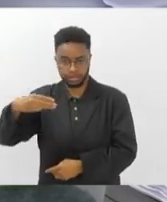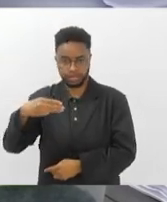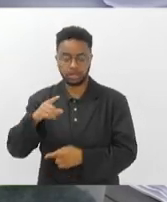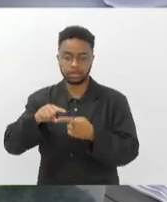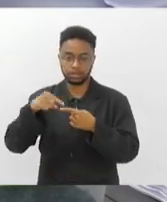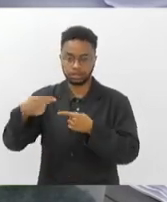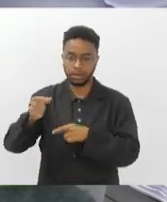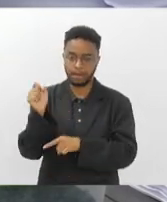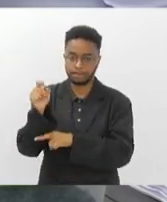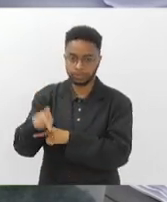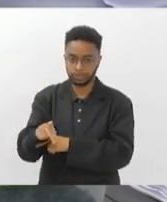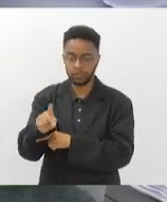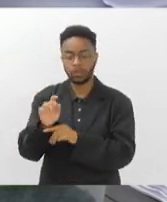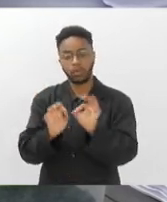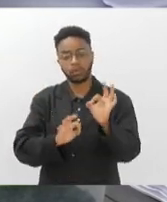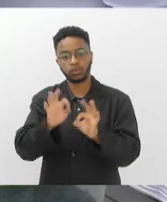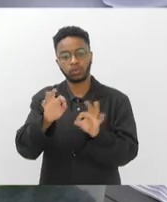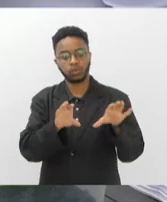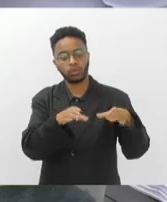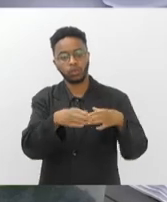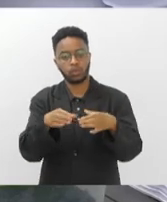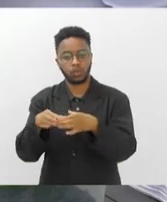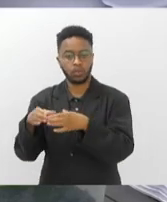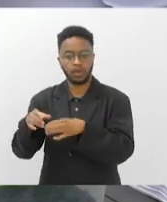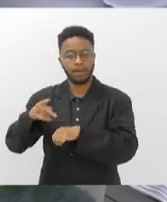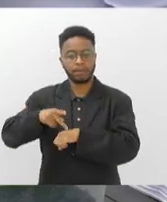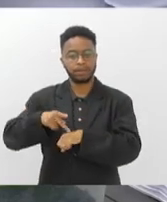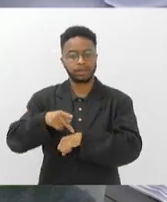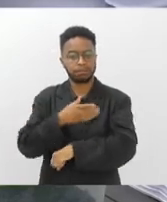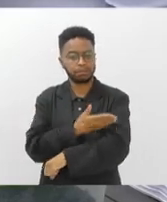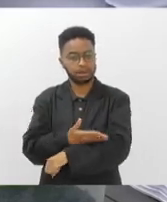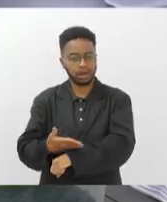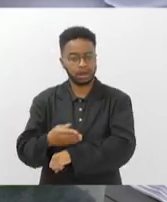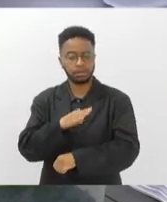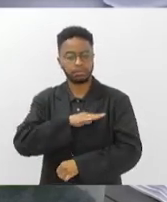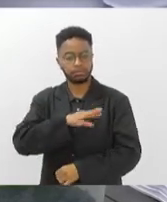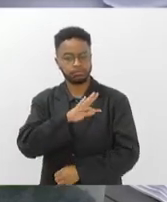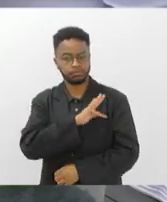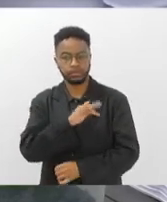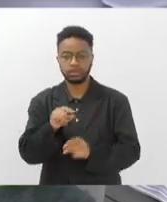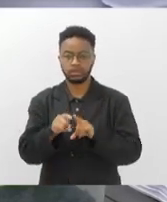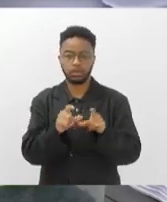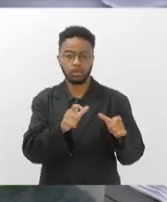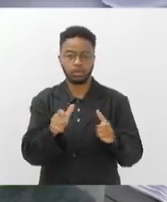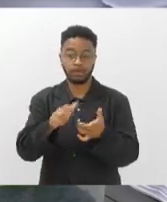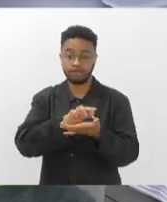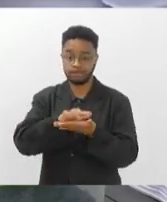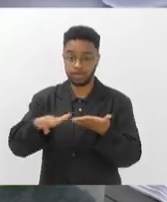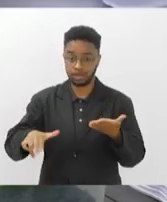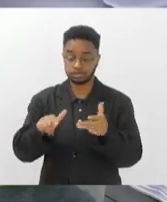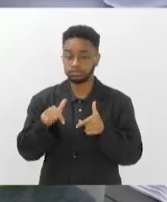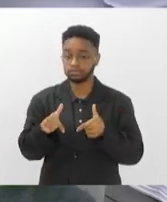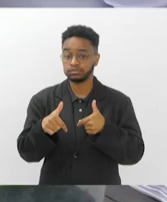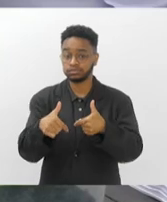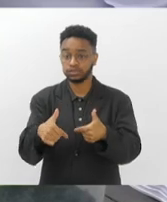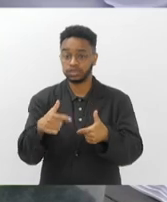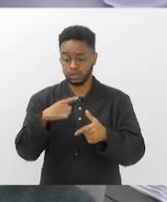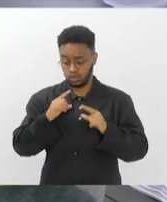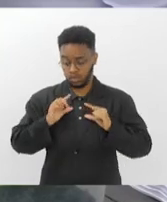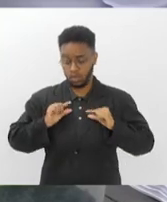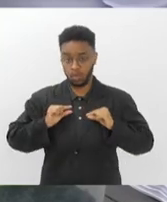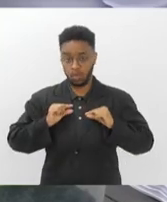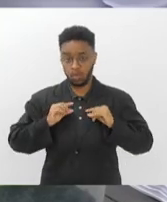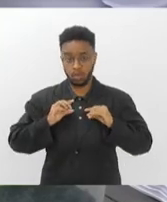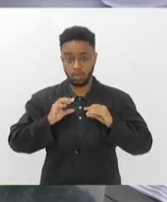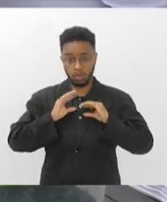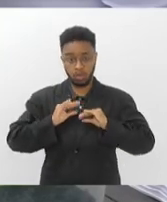e organizaram grupos na Pedra Branca, na Baixada, em tudo que é lado, fazem exercício, estavam uniformizados. Você